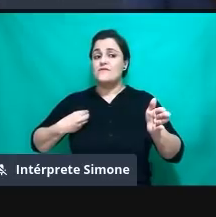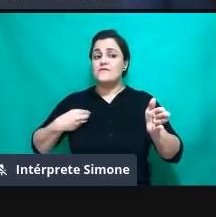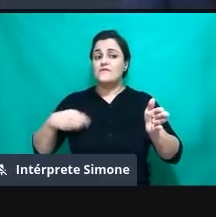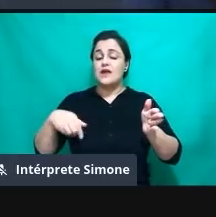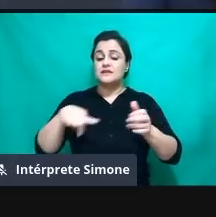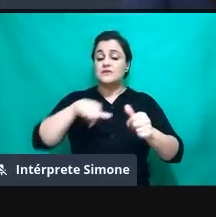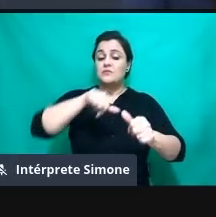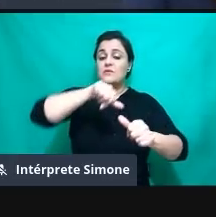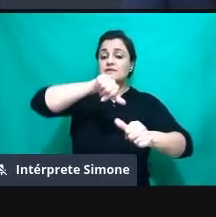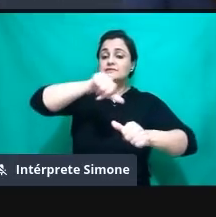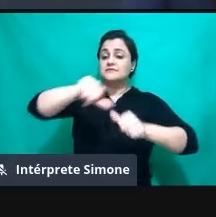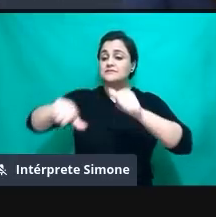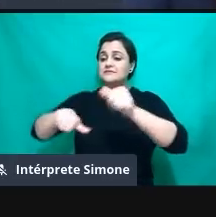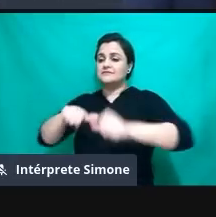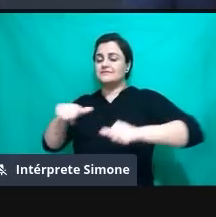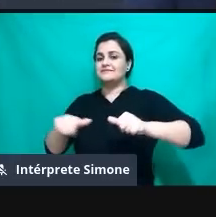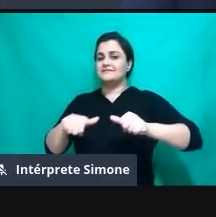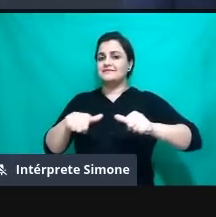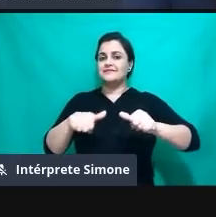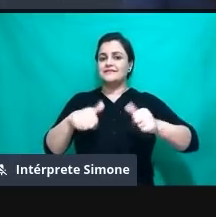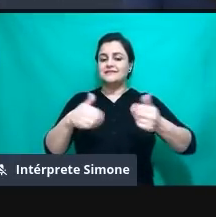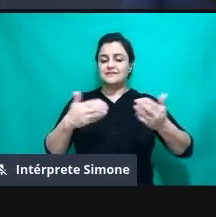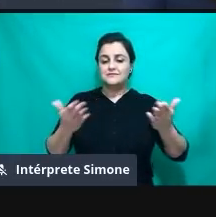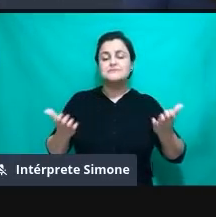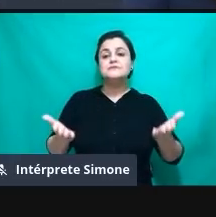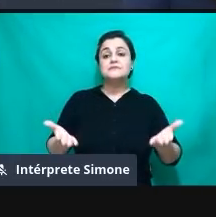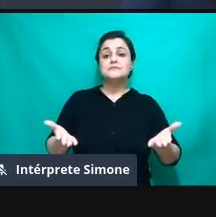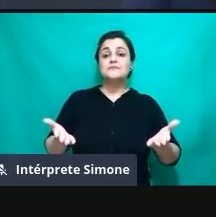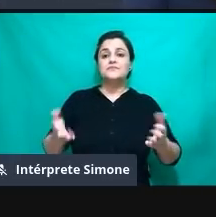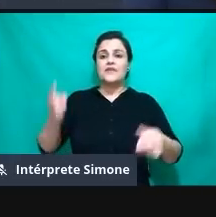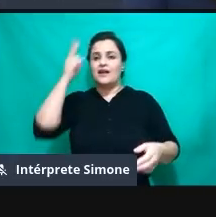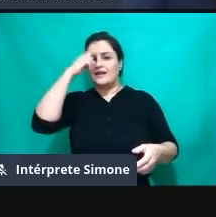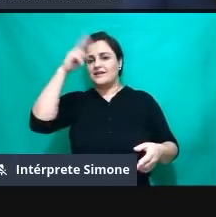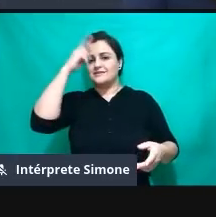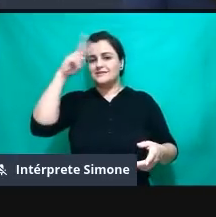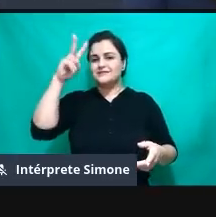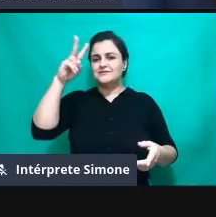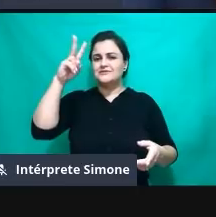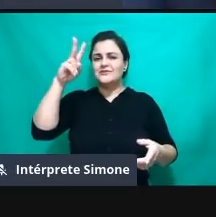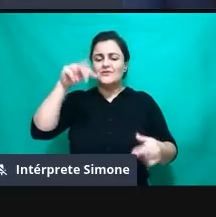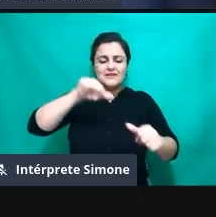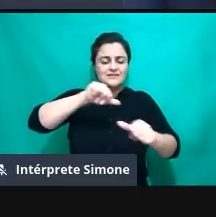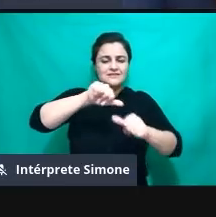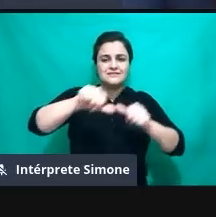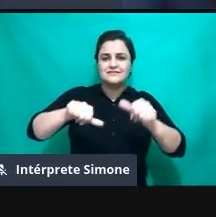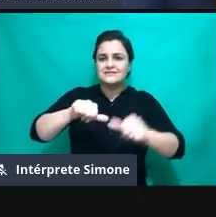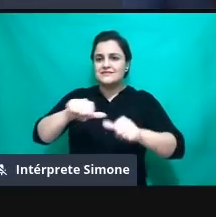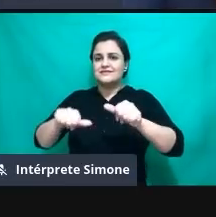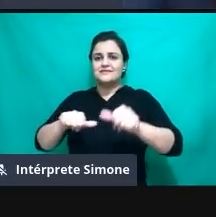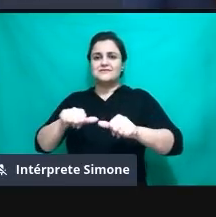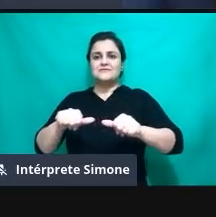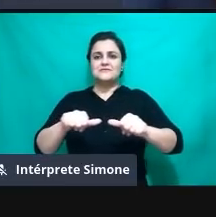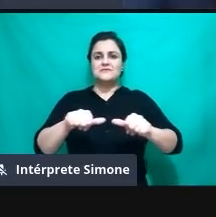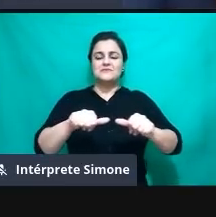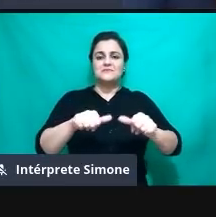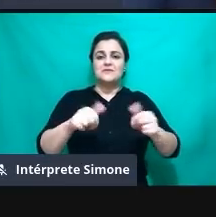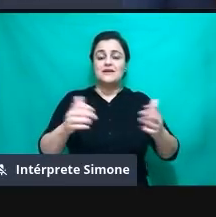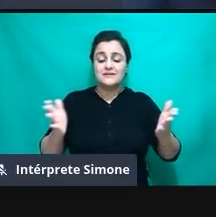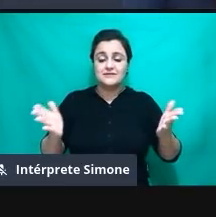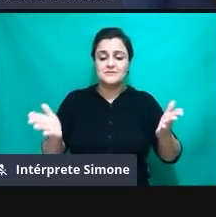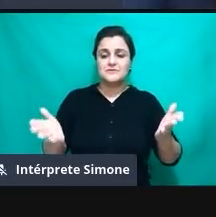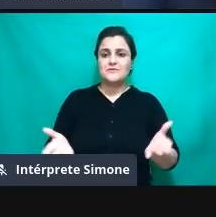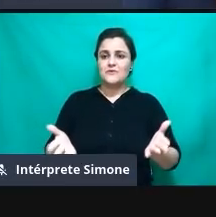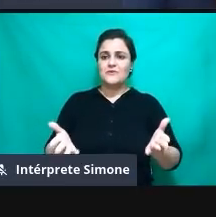uma ferramenta a serviço de um discernimento maior sobre as experiências humanas e